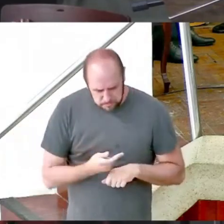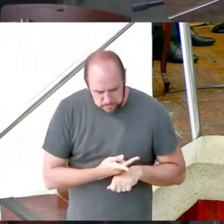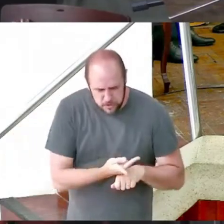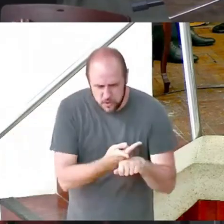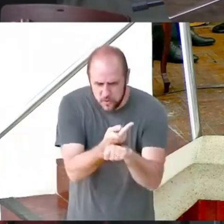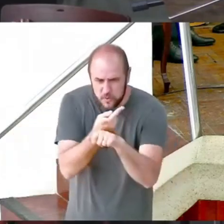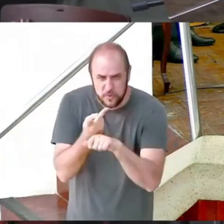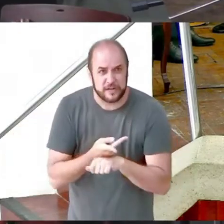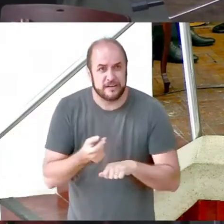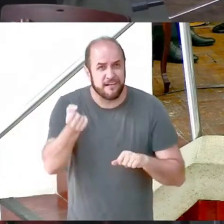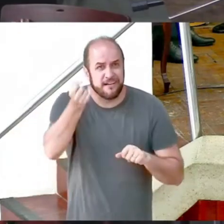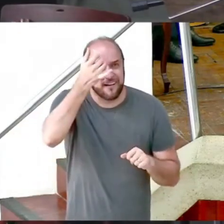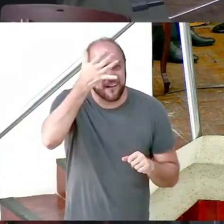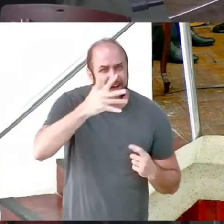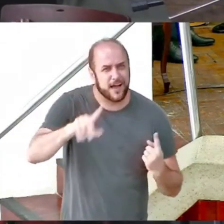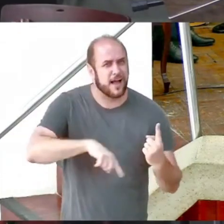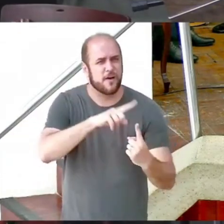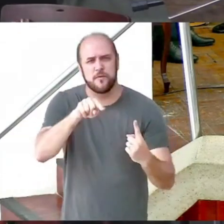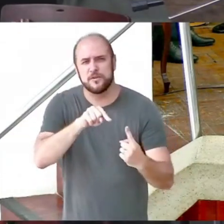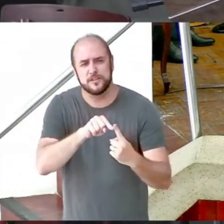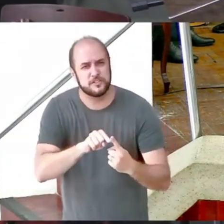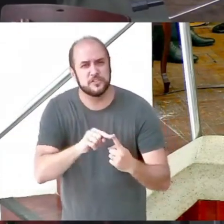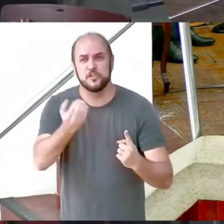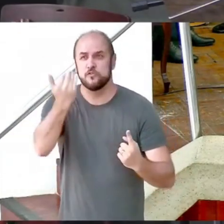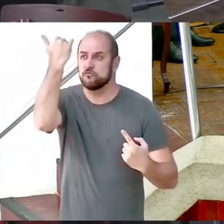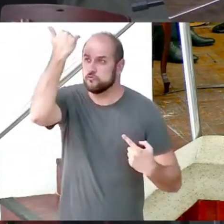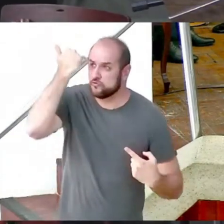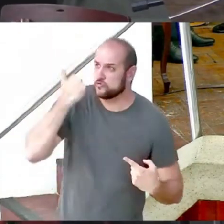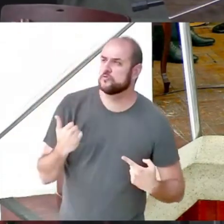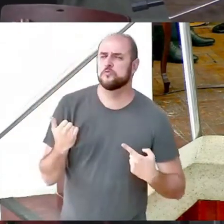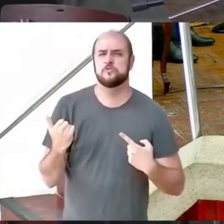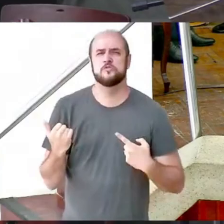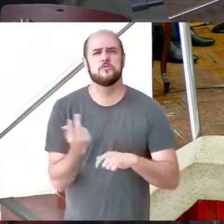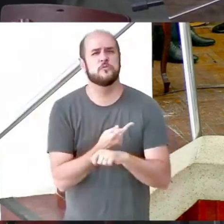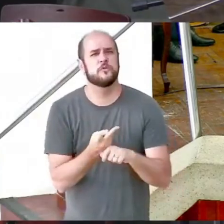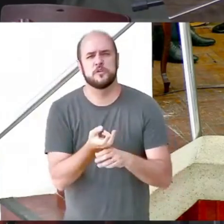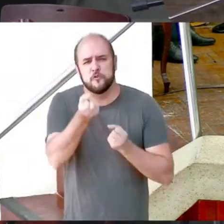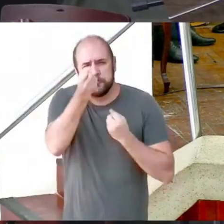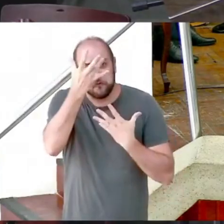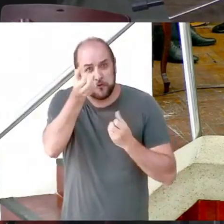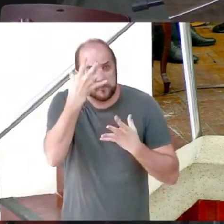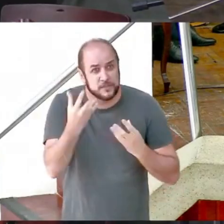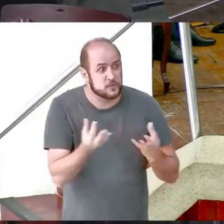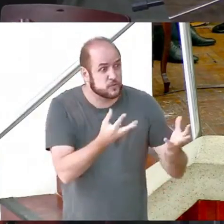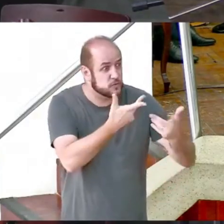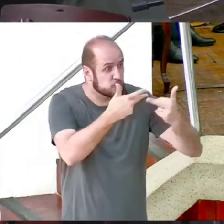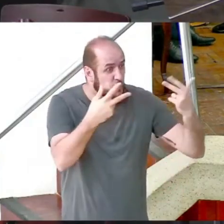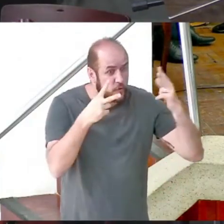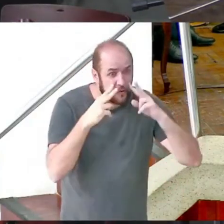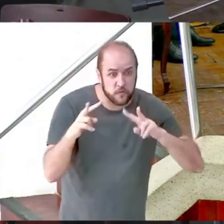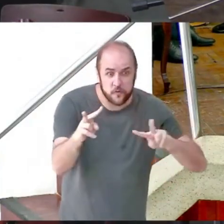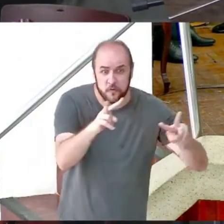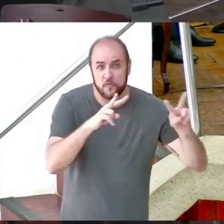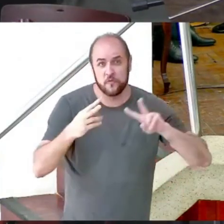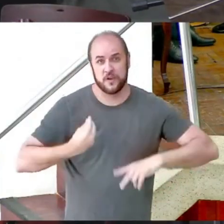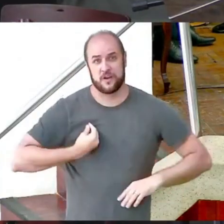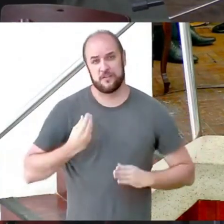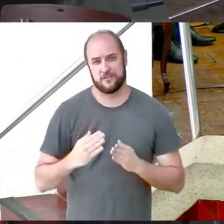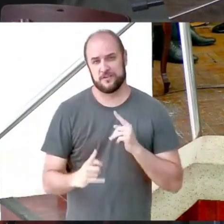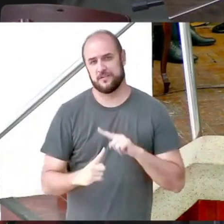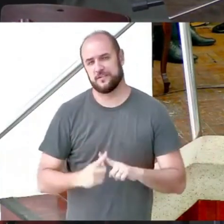forma clara, objetiva e subjetiva, através de dados, sinais visíveis.